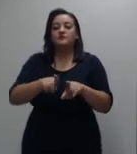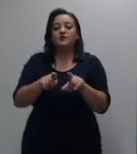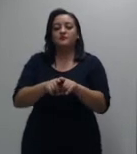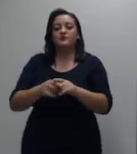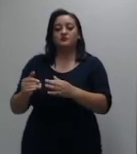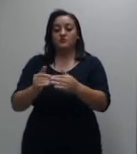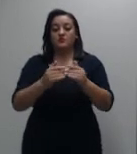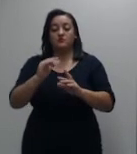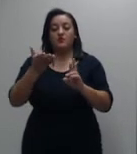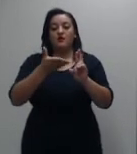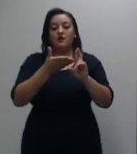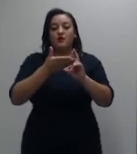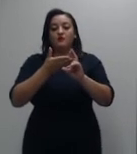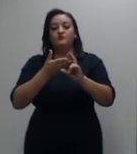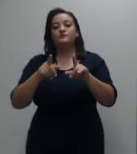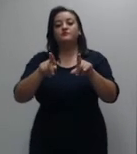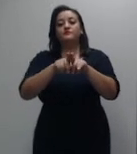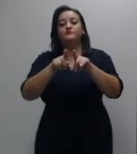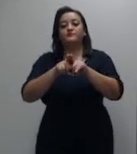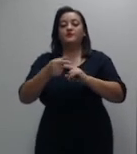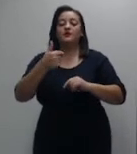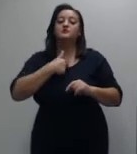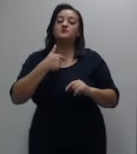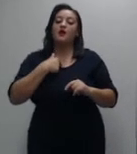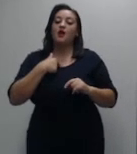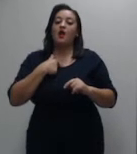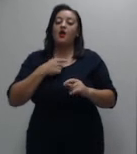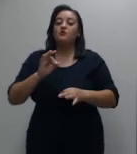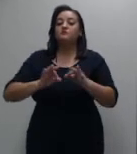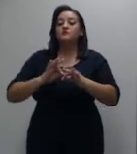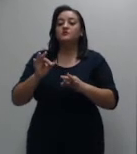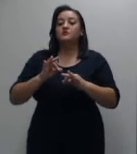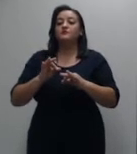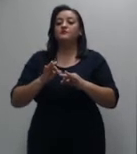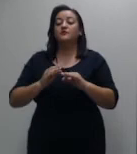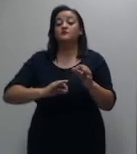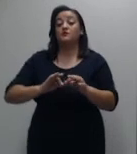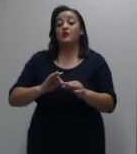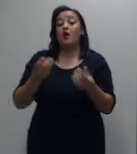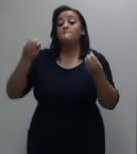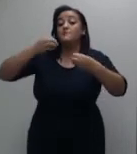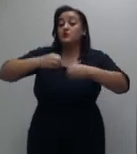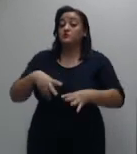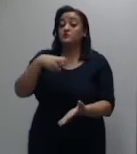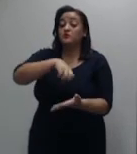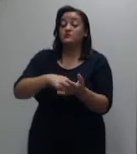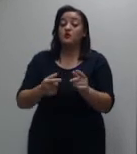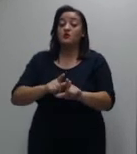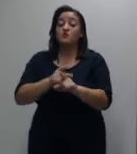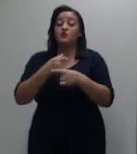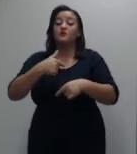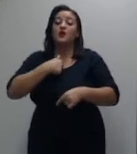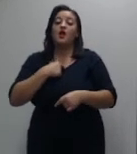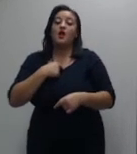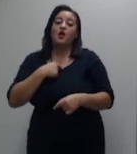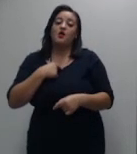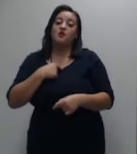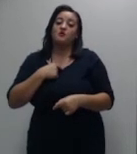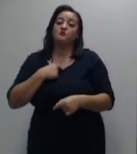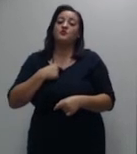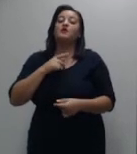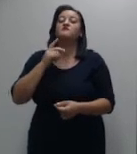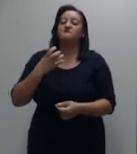ao Réu e estivesse eu numa posição de adjudicar a danos punitivos Porque o autor eu não hesitaria de